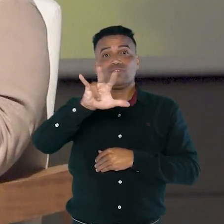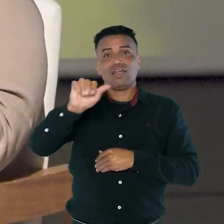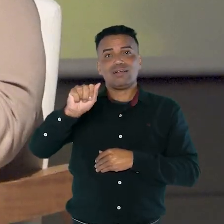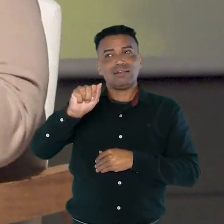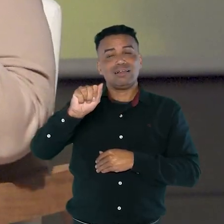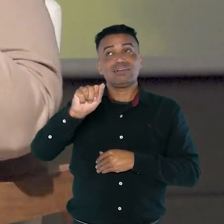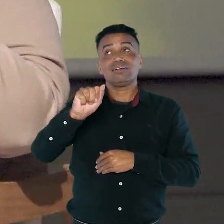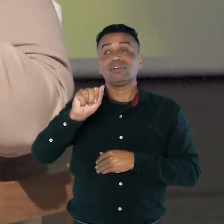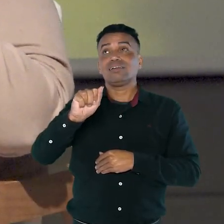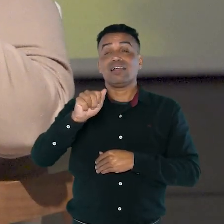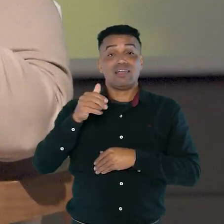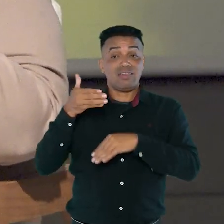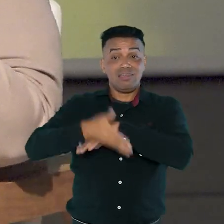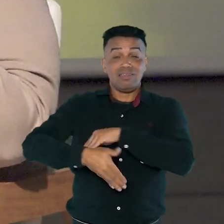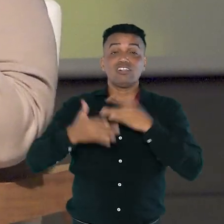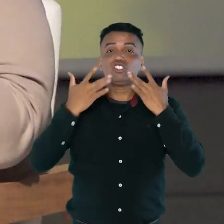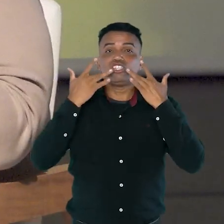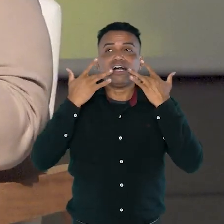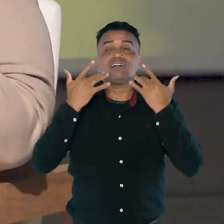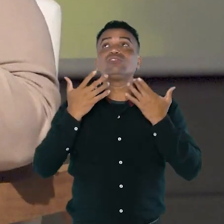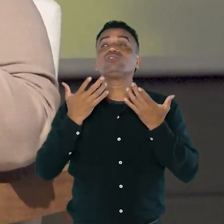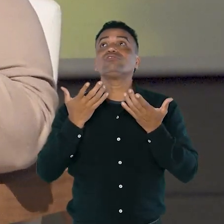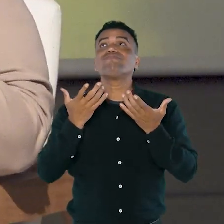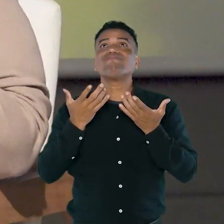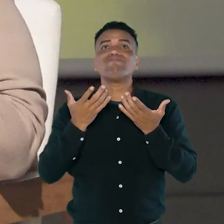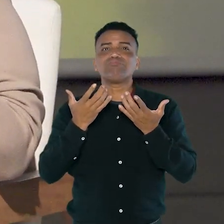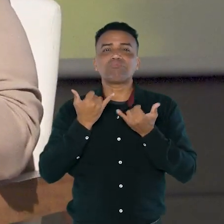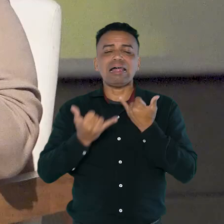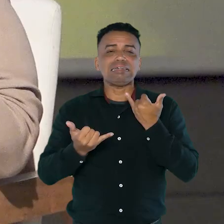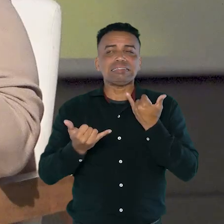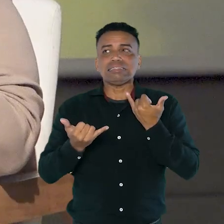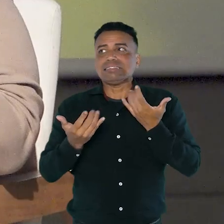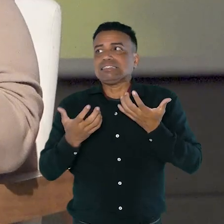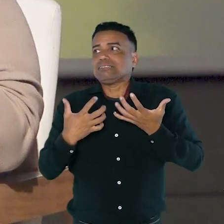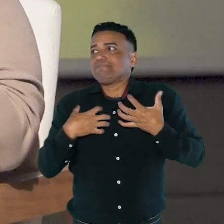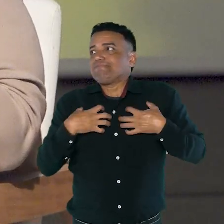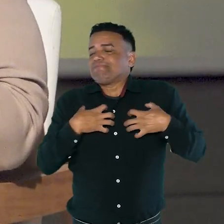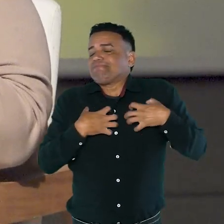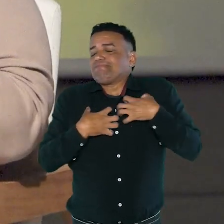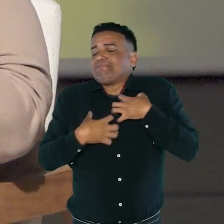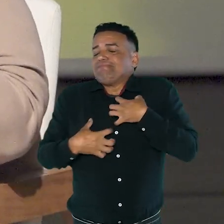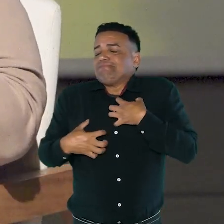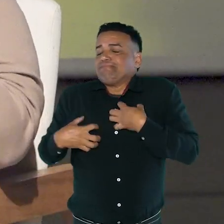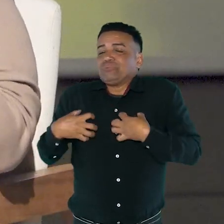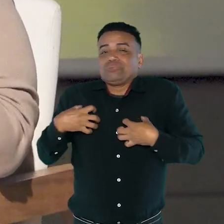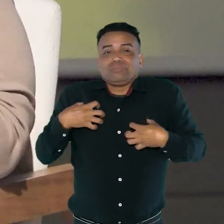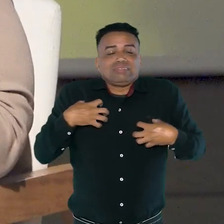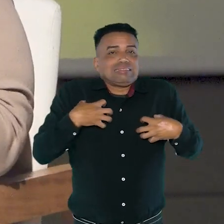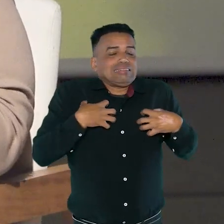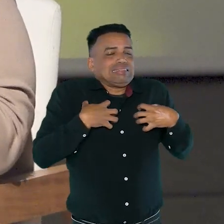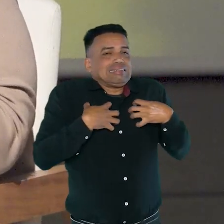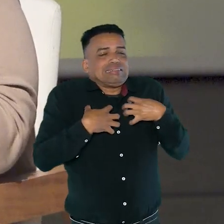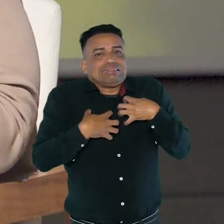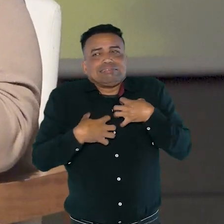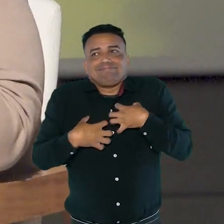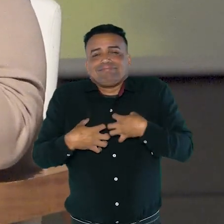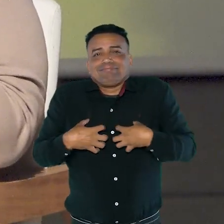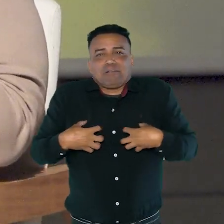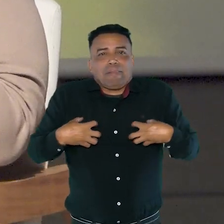que arrancassem pedaços dela. Estou indo ao teatro hoje. Quero que me arranquem